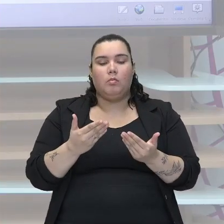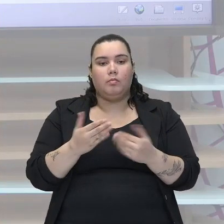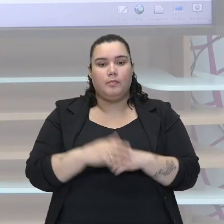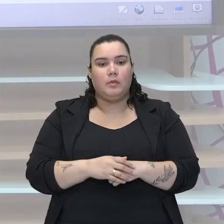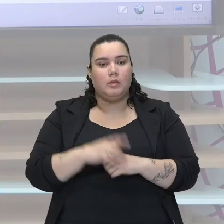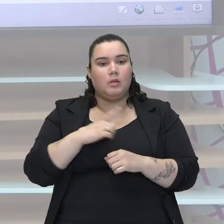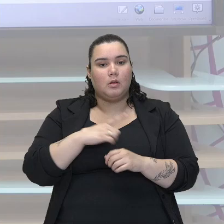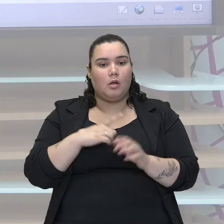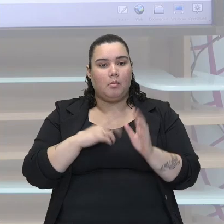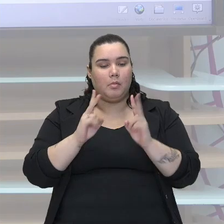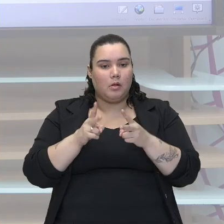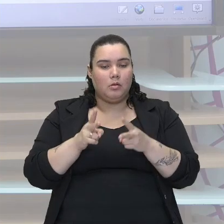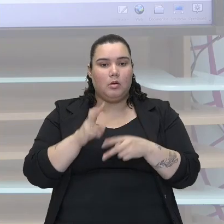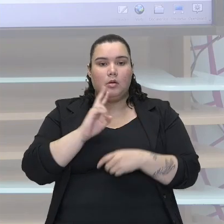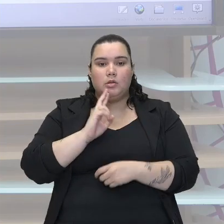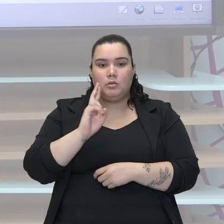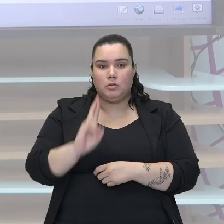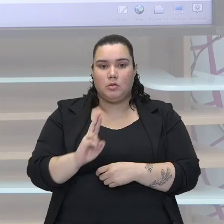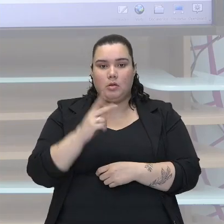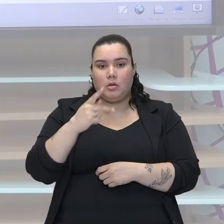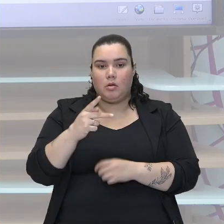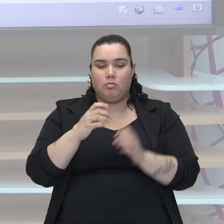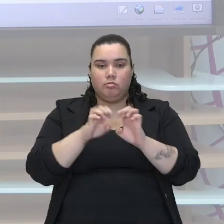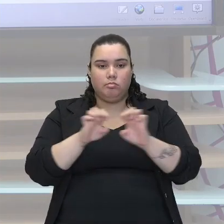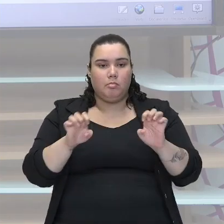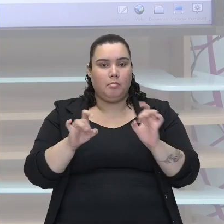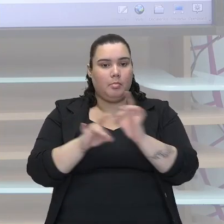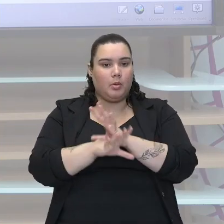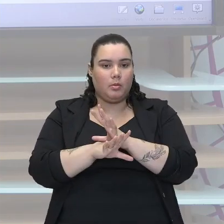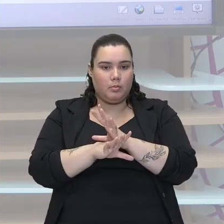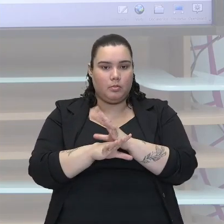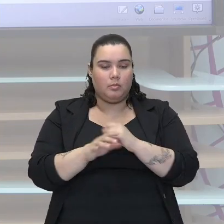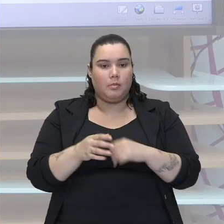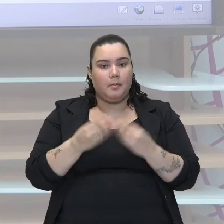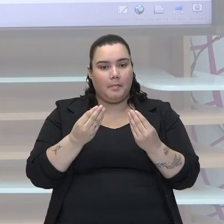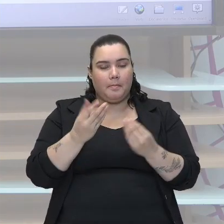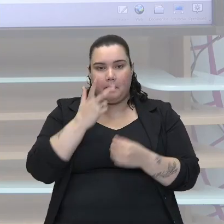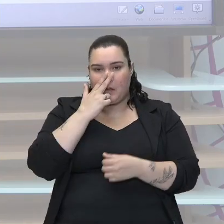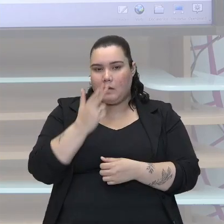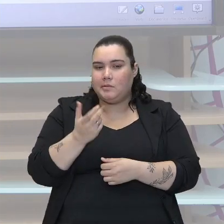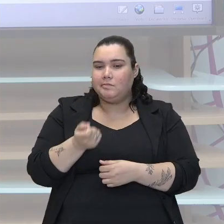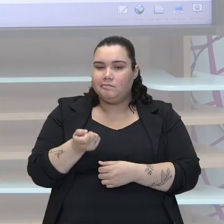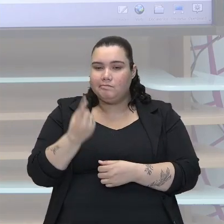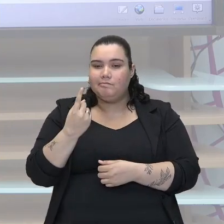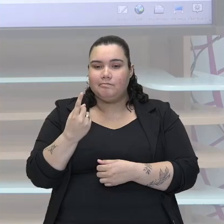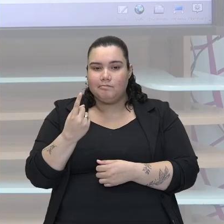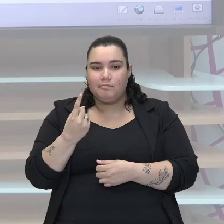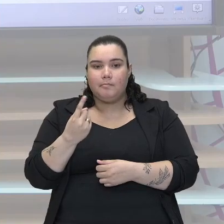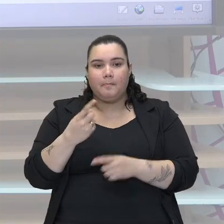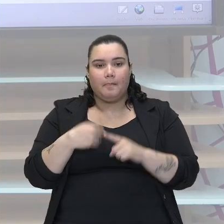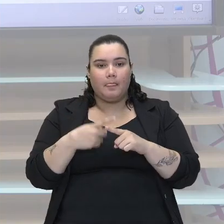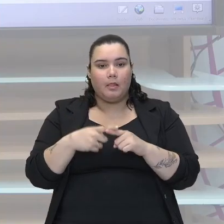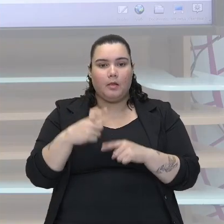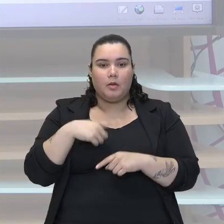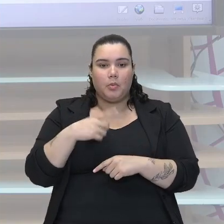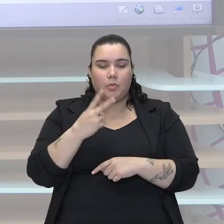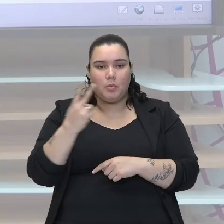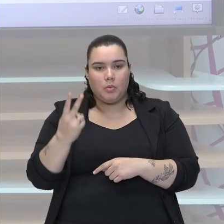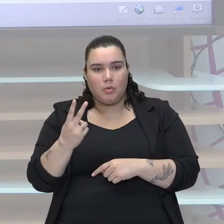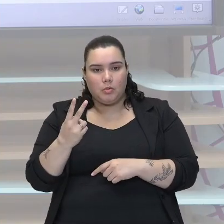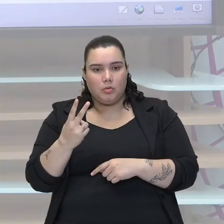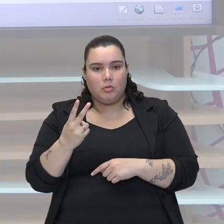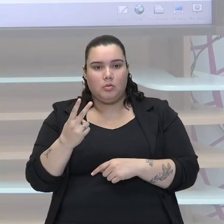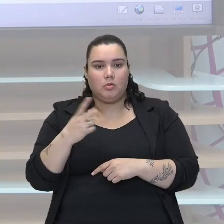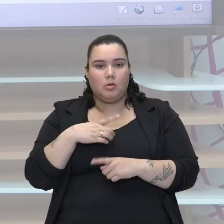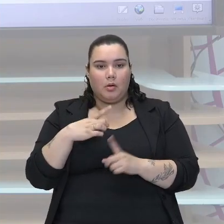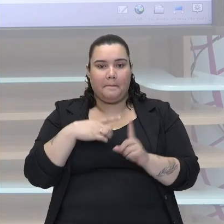gente deixa a resposta dessa maneira que ela está. Parece estranho, né? A gente tem o 2, tem